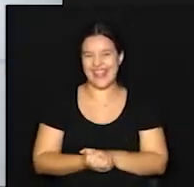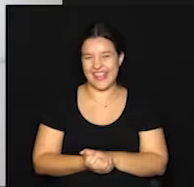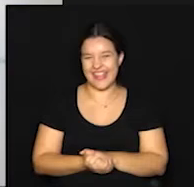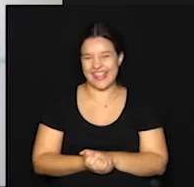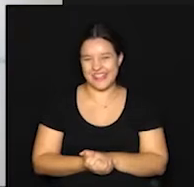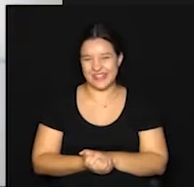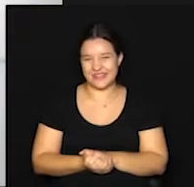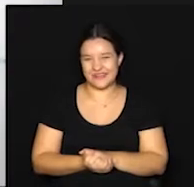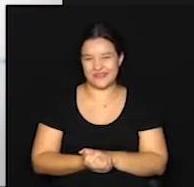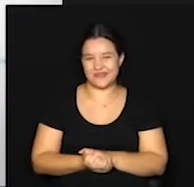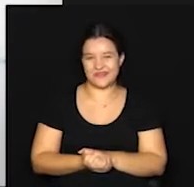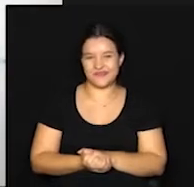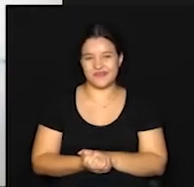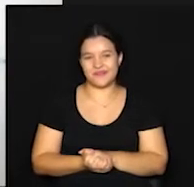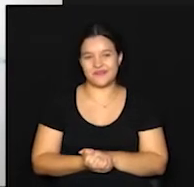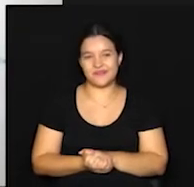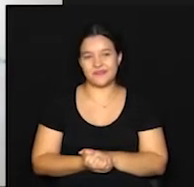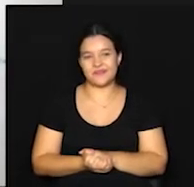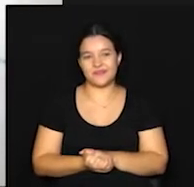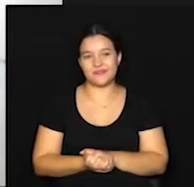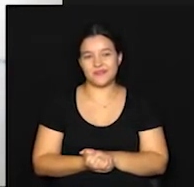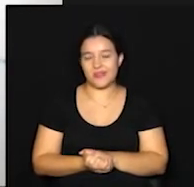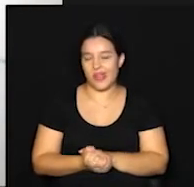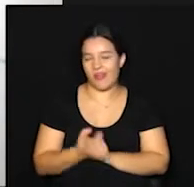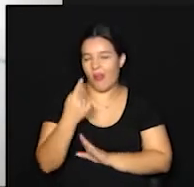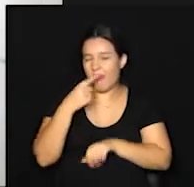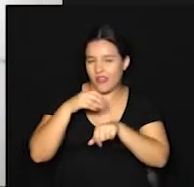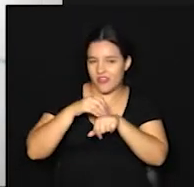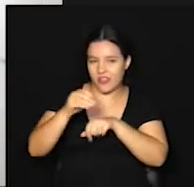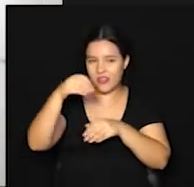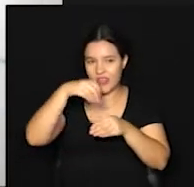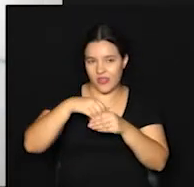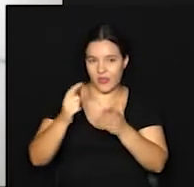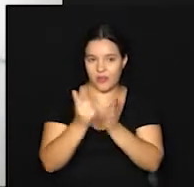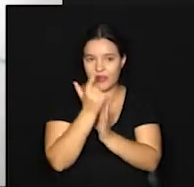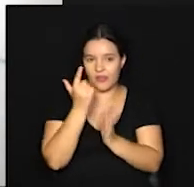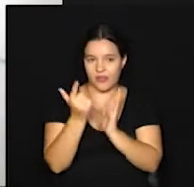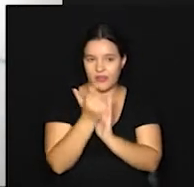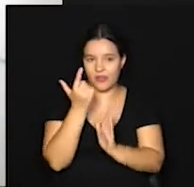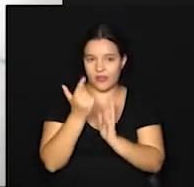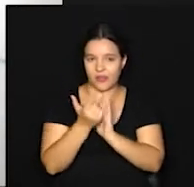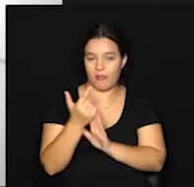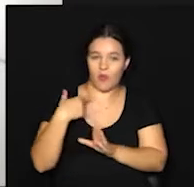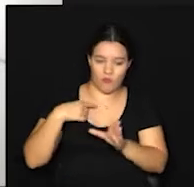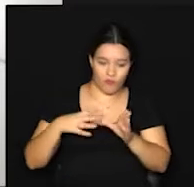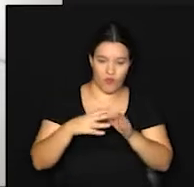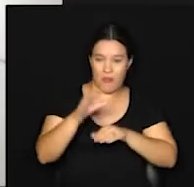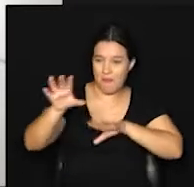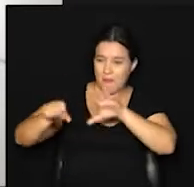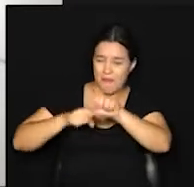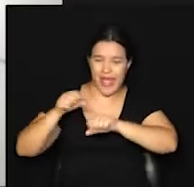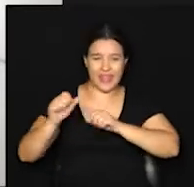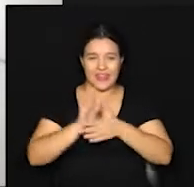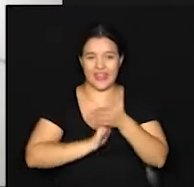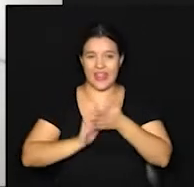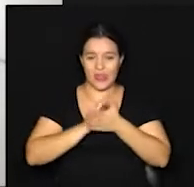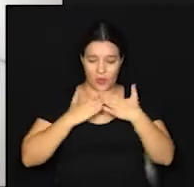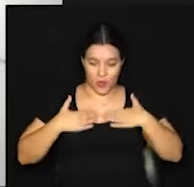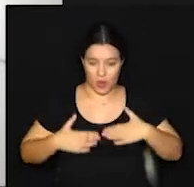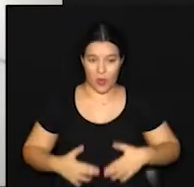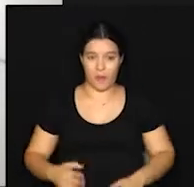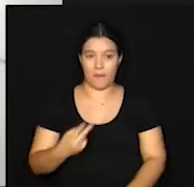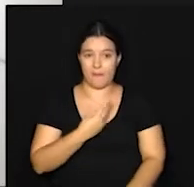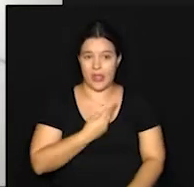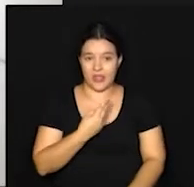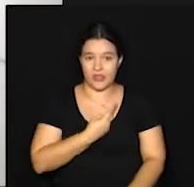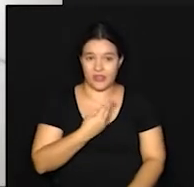40. Mais um spoiler do livro, eu saí de casa praticamente com a roupa do corpo, né? Foi realmente